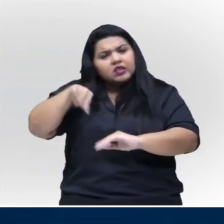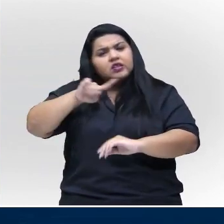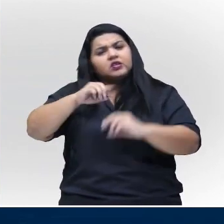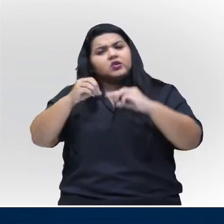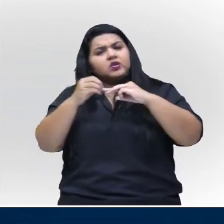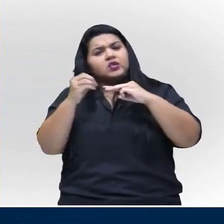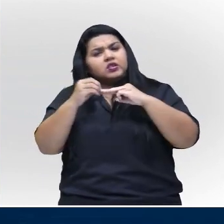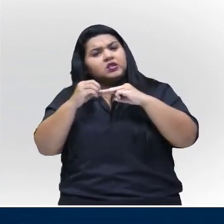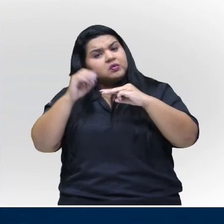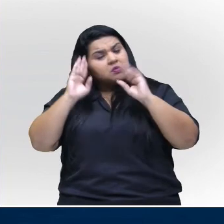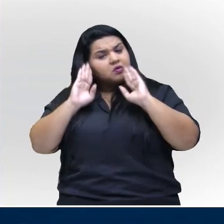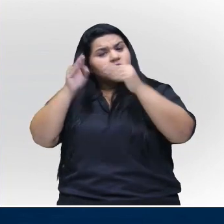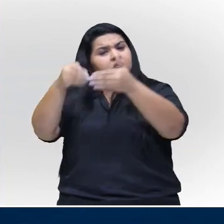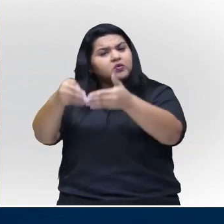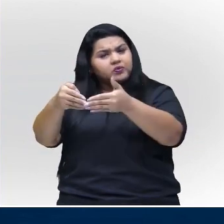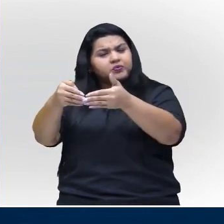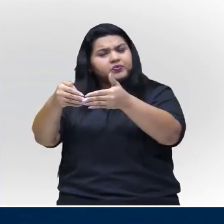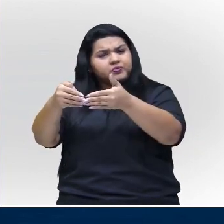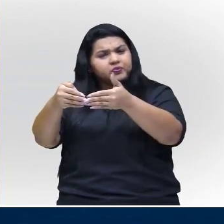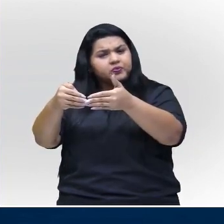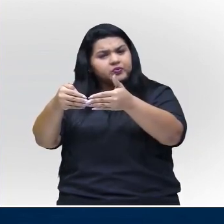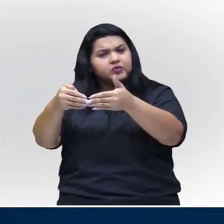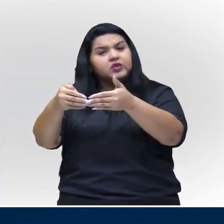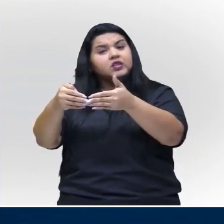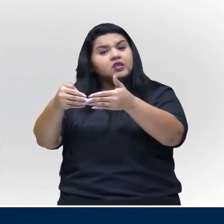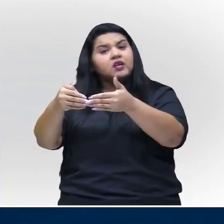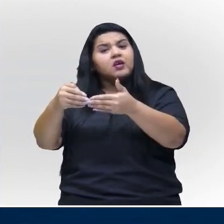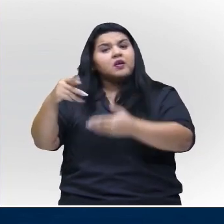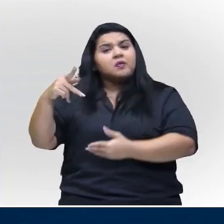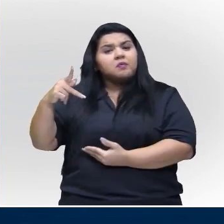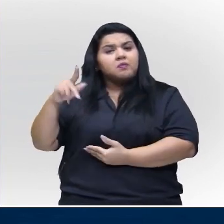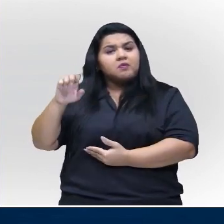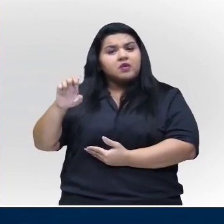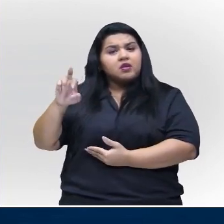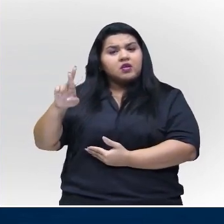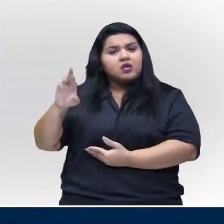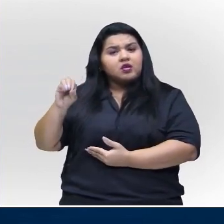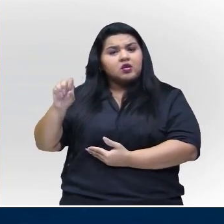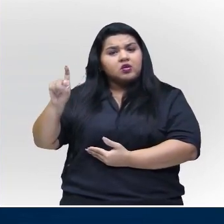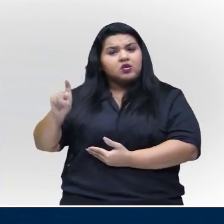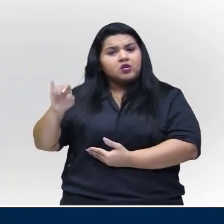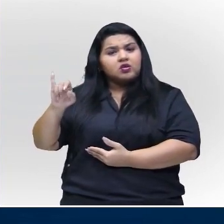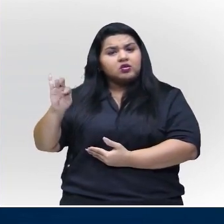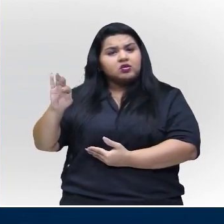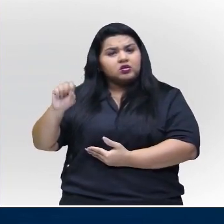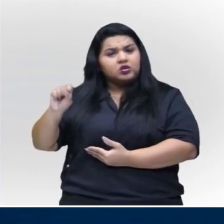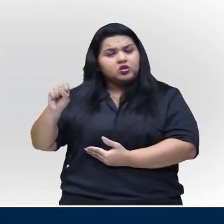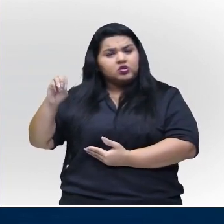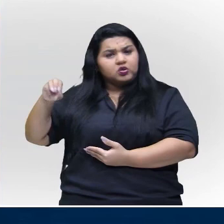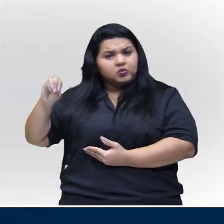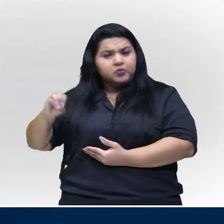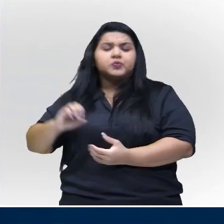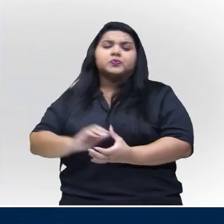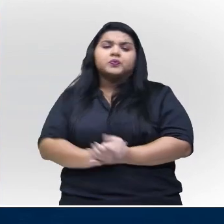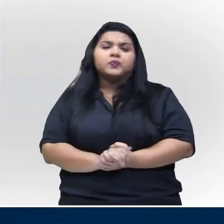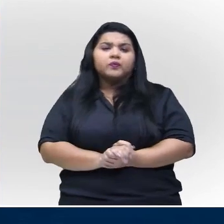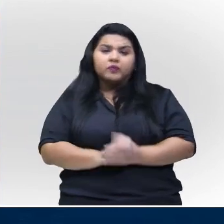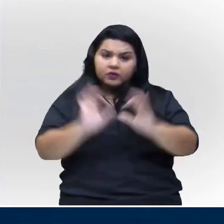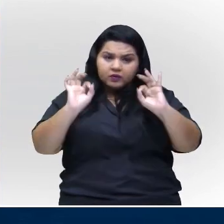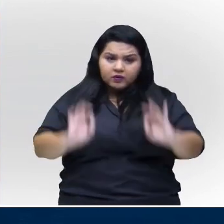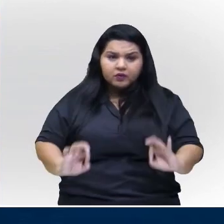mais especificamente aqui o peroxissomo, que atua na degradação, como nós vimos aí, de gorduras e aminoácidos,